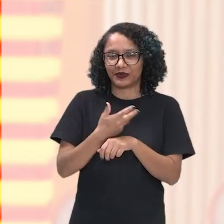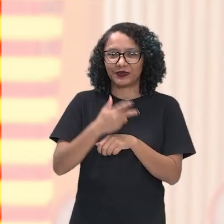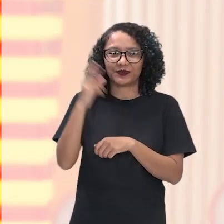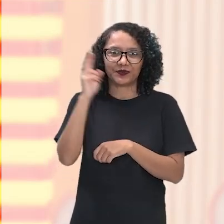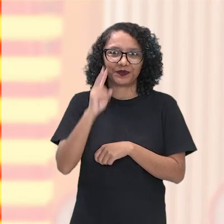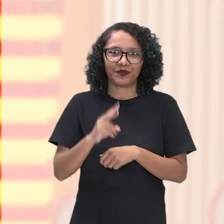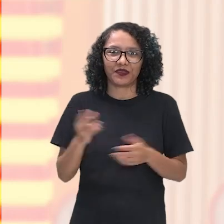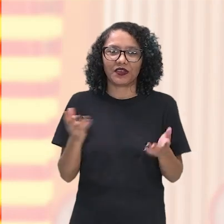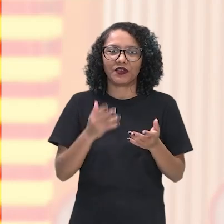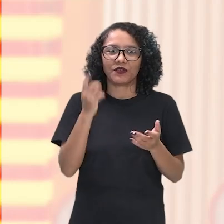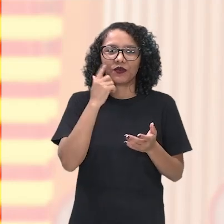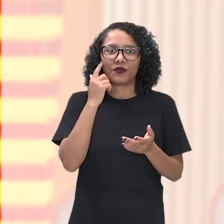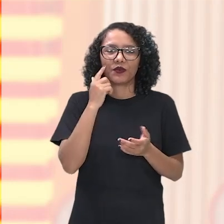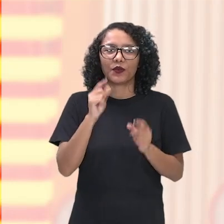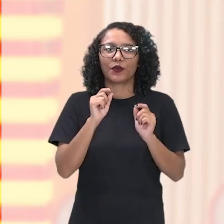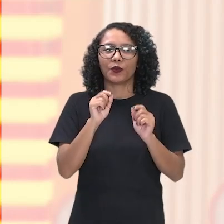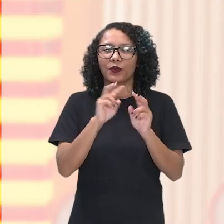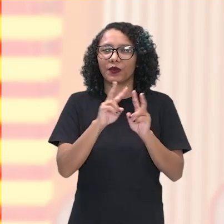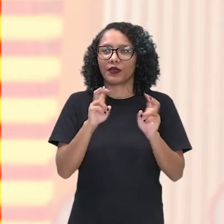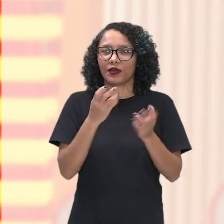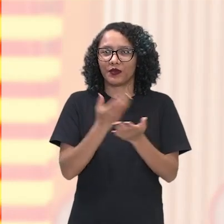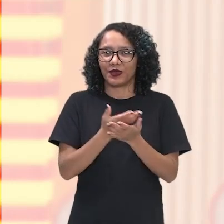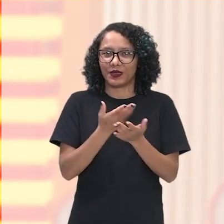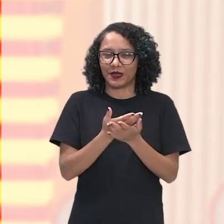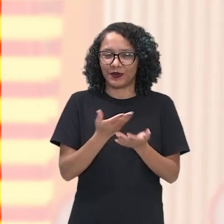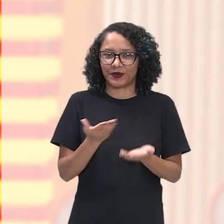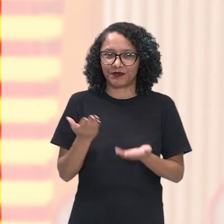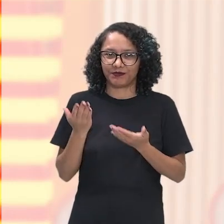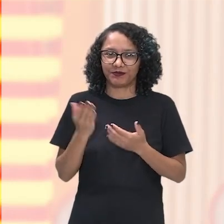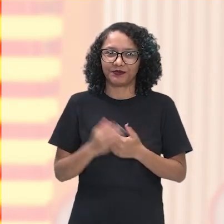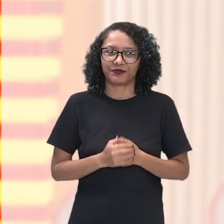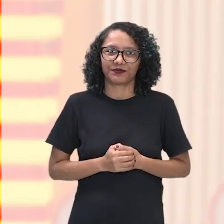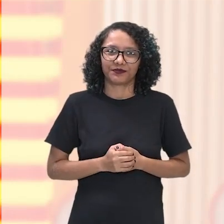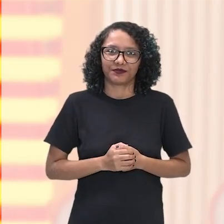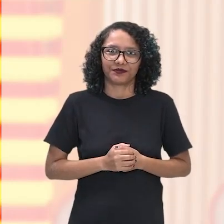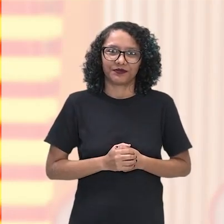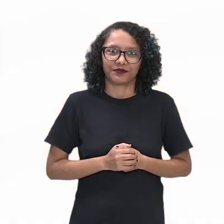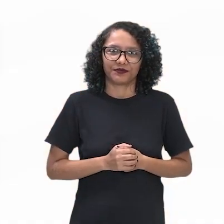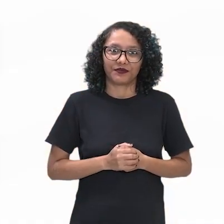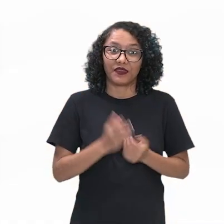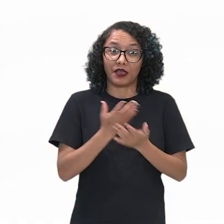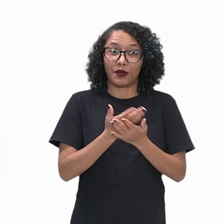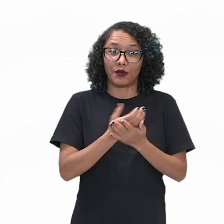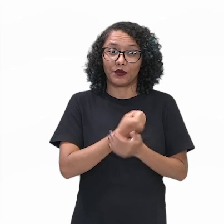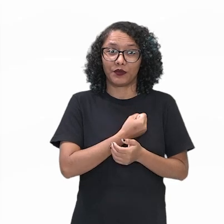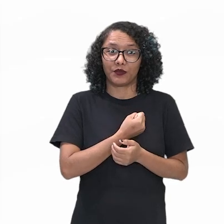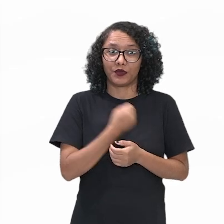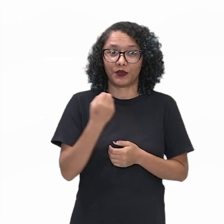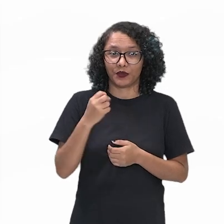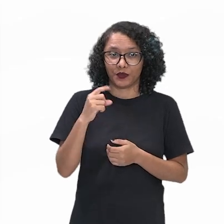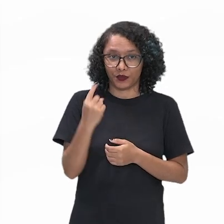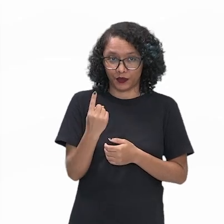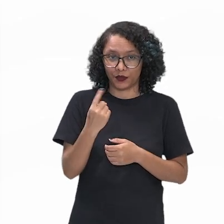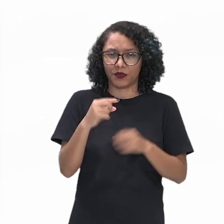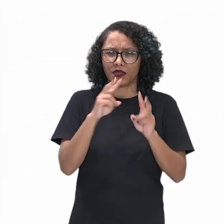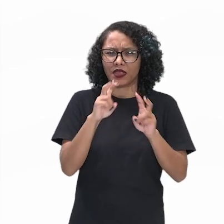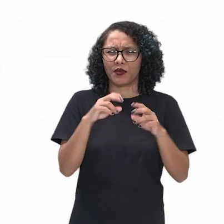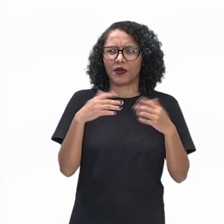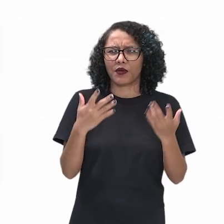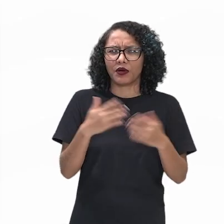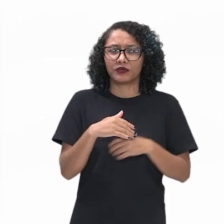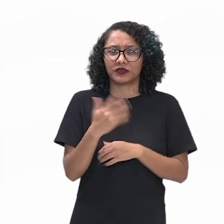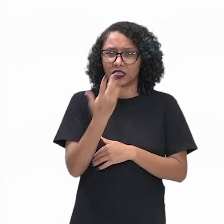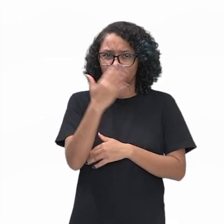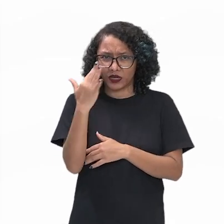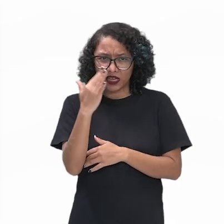e vamos verificar o objeto de conhecimento desta aula. Aula de número 1, objeto de